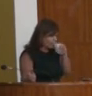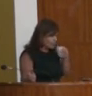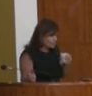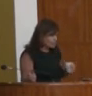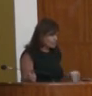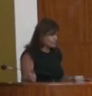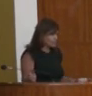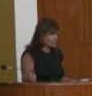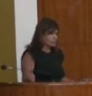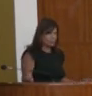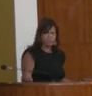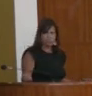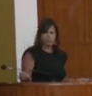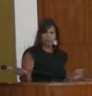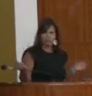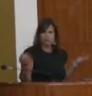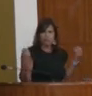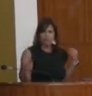Como assim?